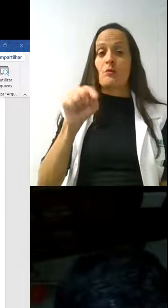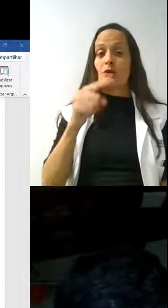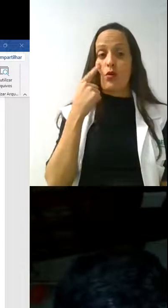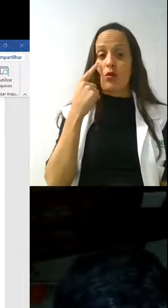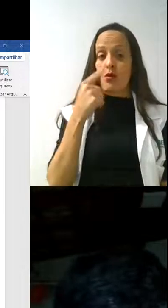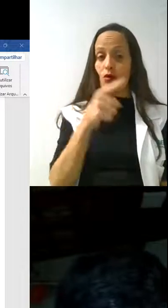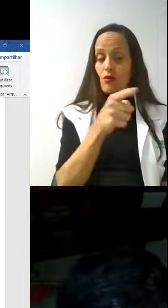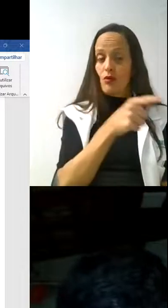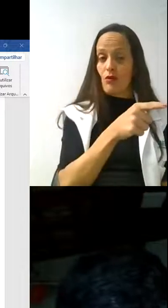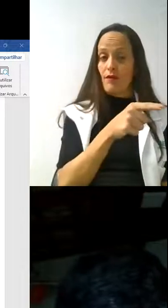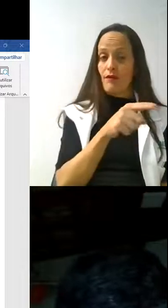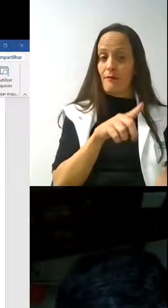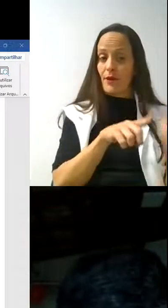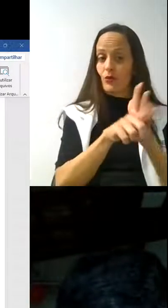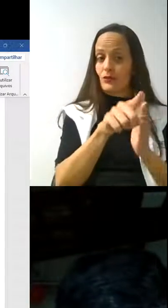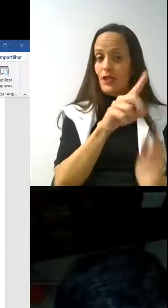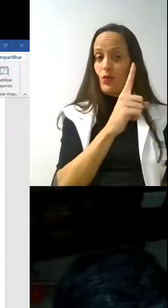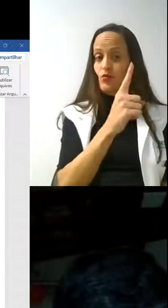para 5.000.